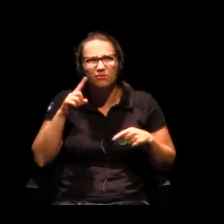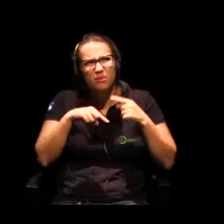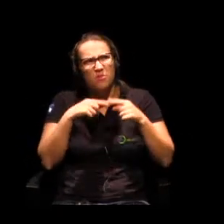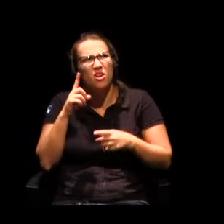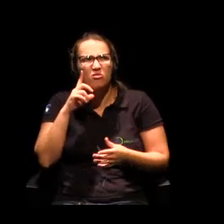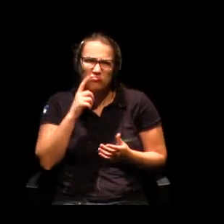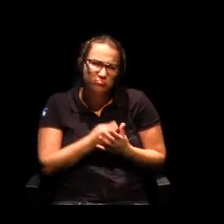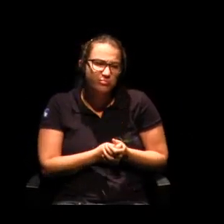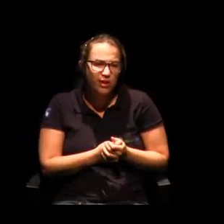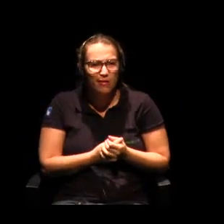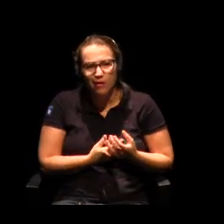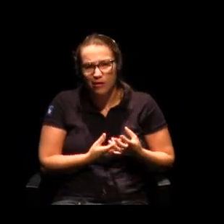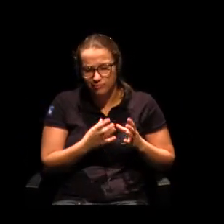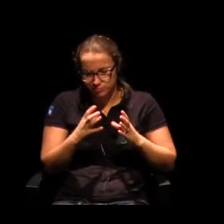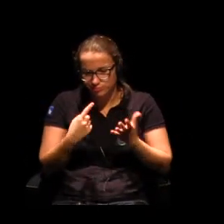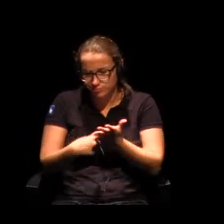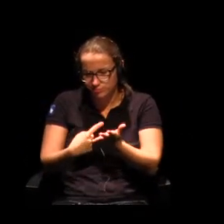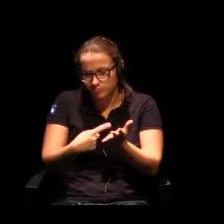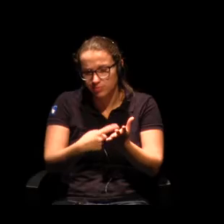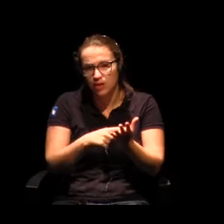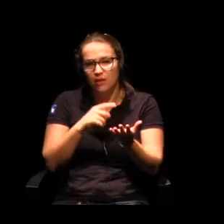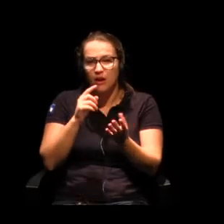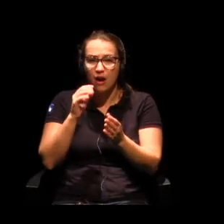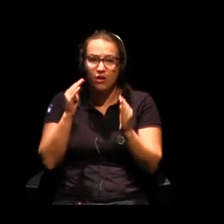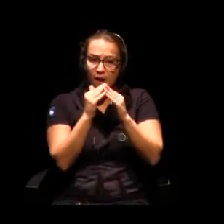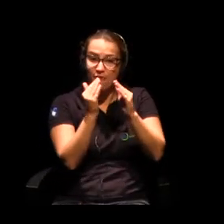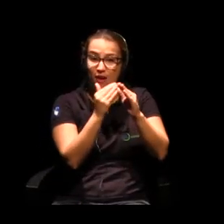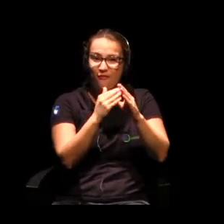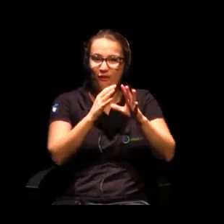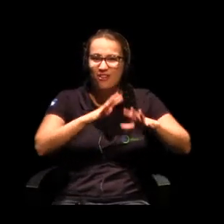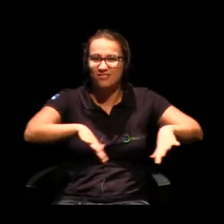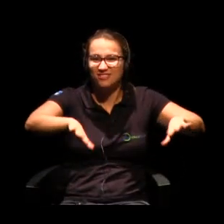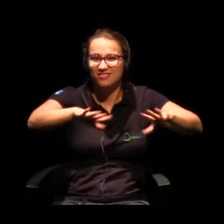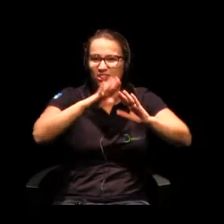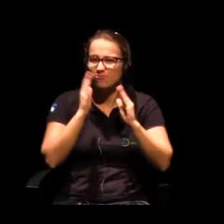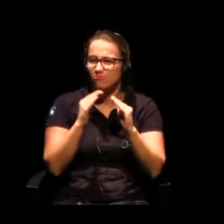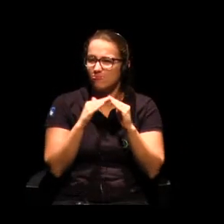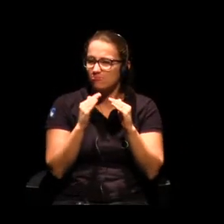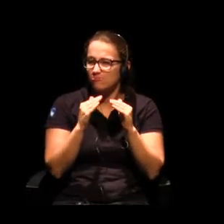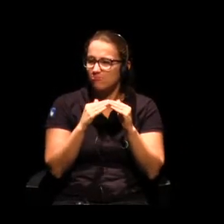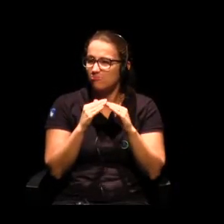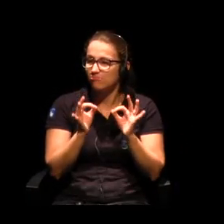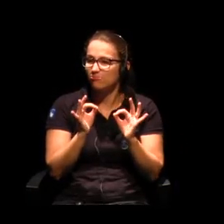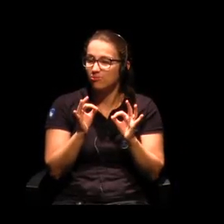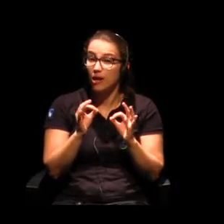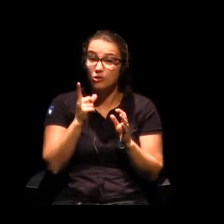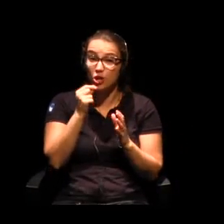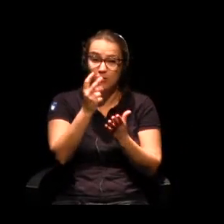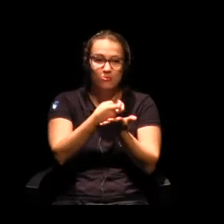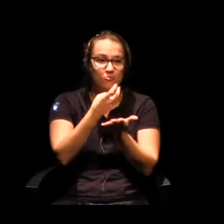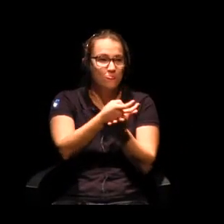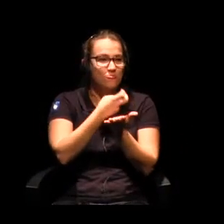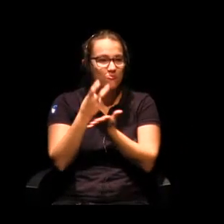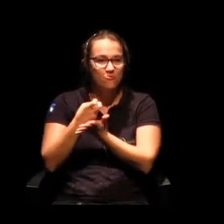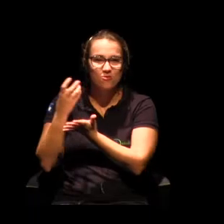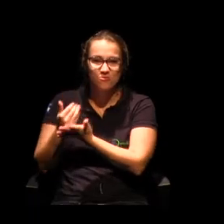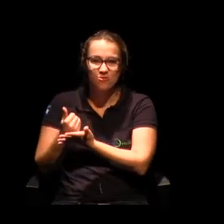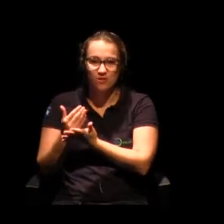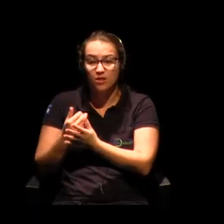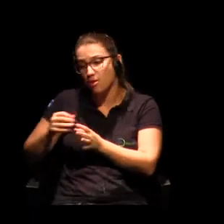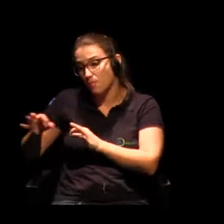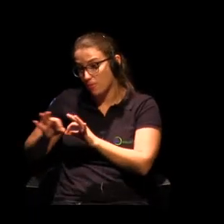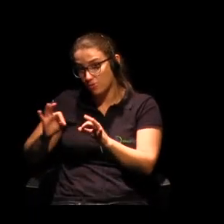muito animadas, mas no final eles tiveram que fazer isso, pois as comunidades eram a favor disso, e depois de levantar todo